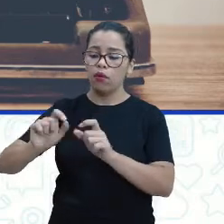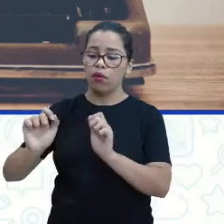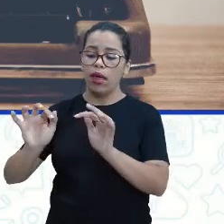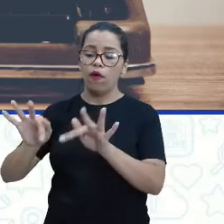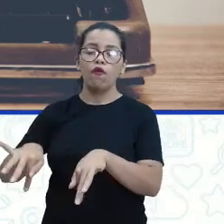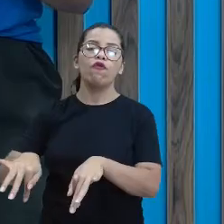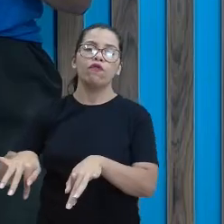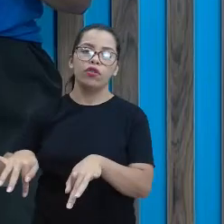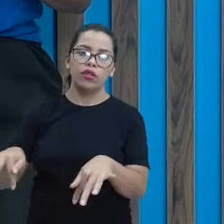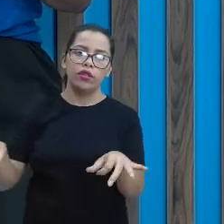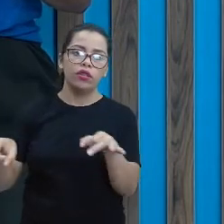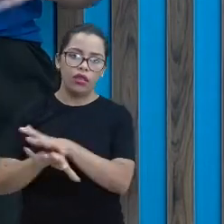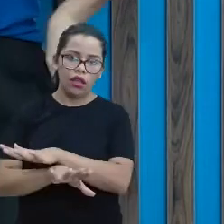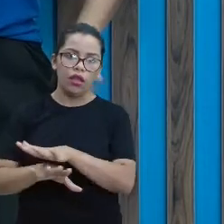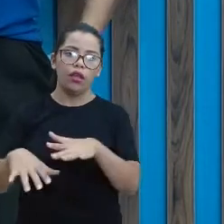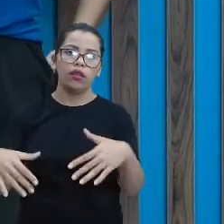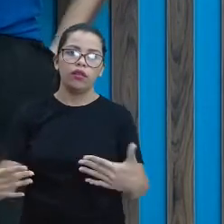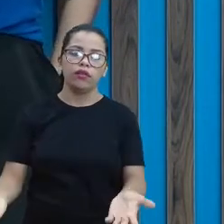narrativa.